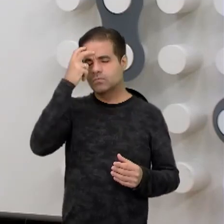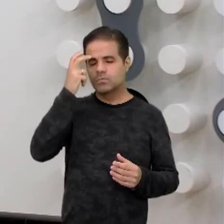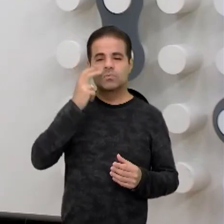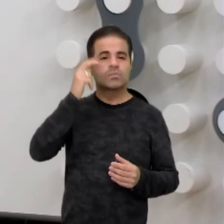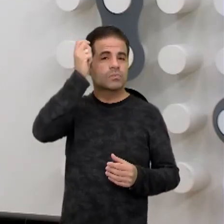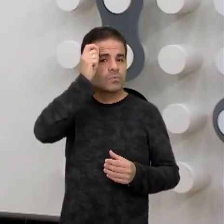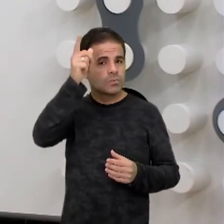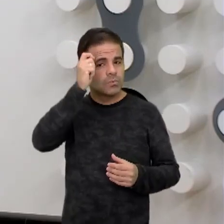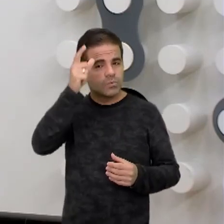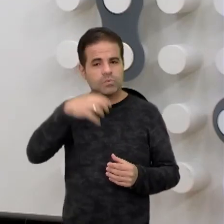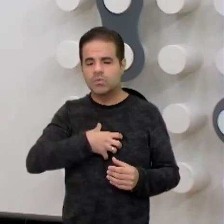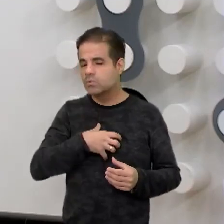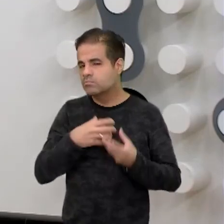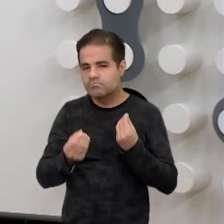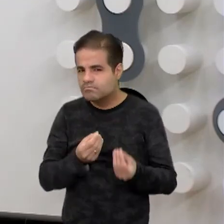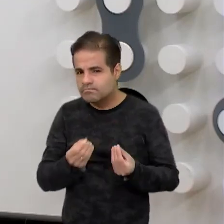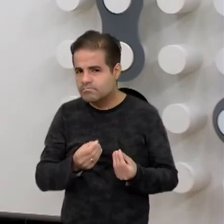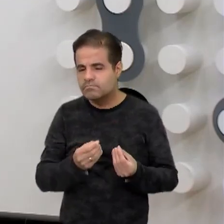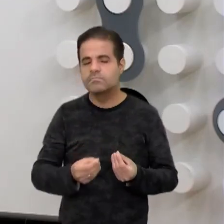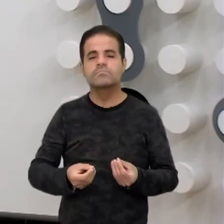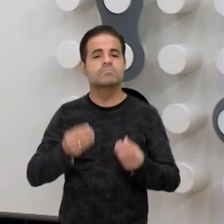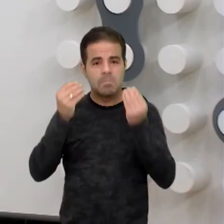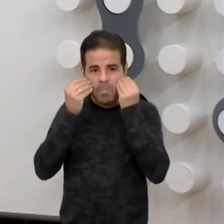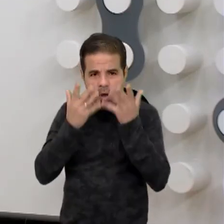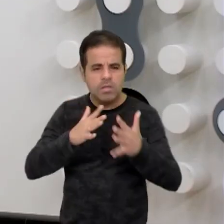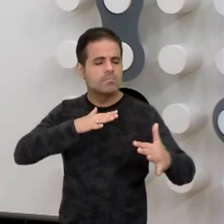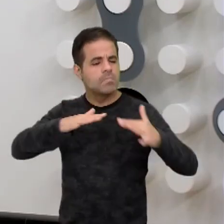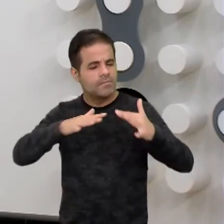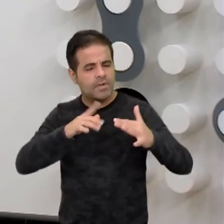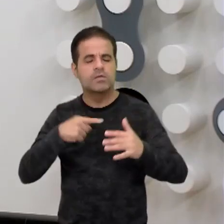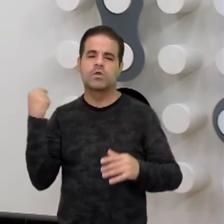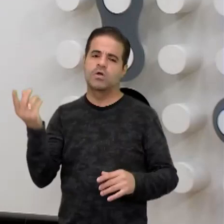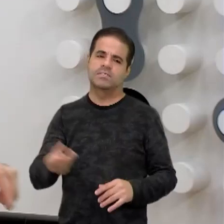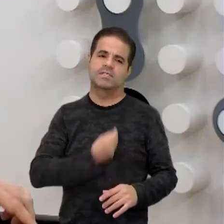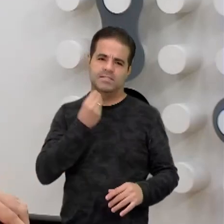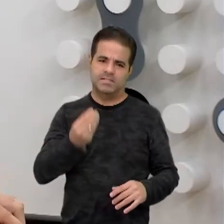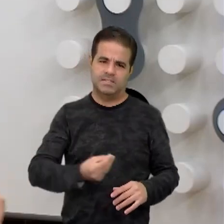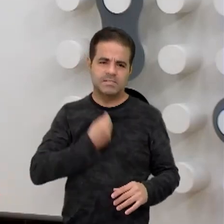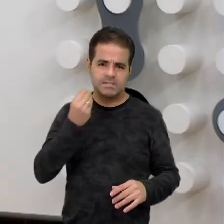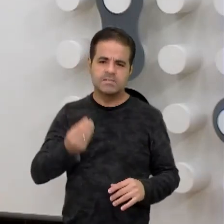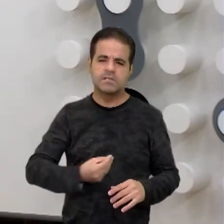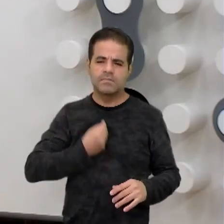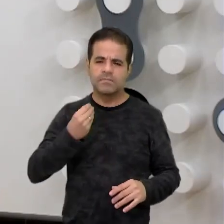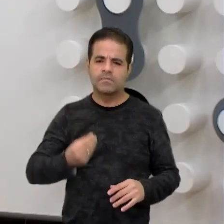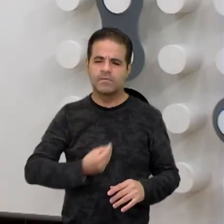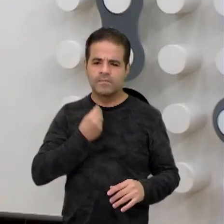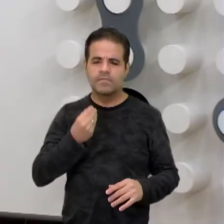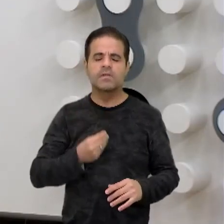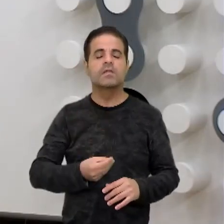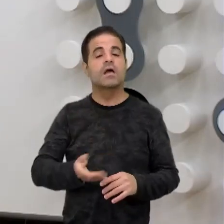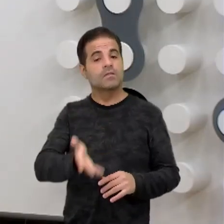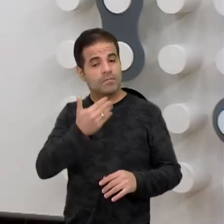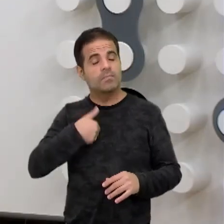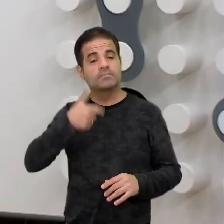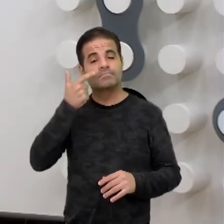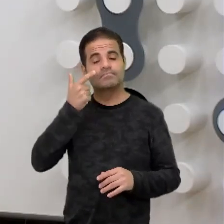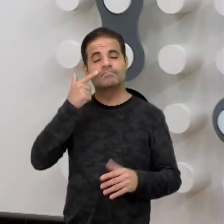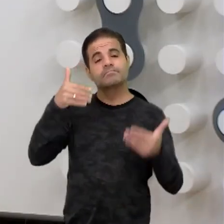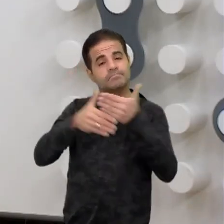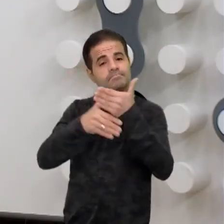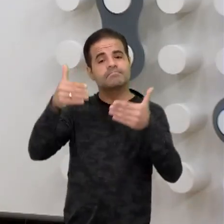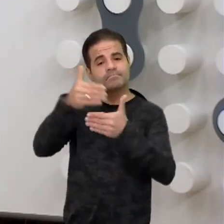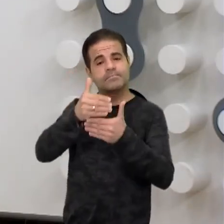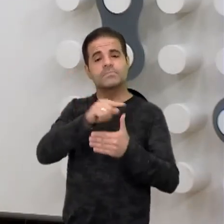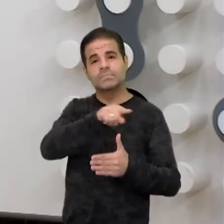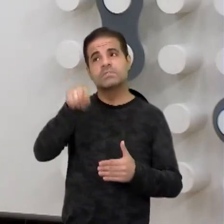significado cultural, ele se manifesta na nossa vida, né? Então, vamos lá, eu vou passar mais um slide para